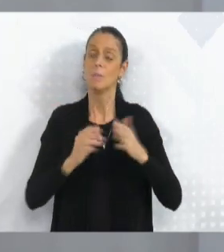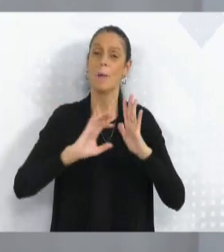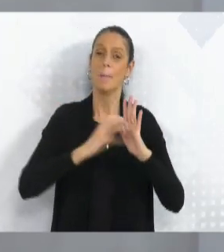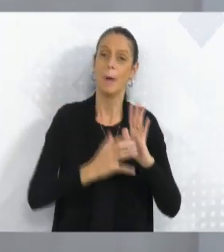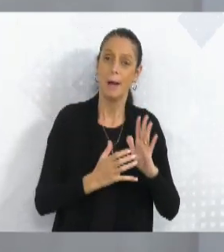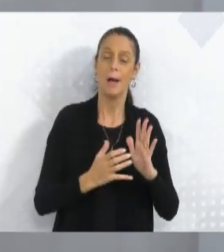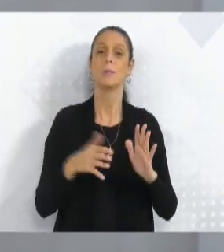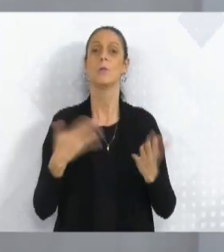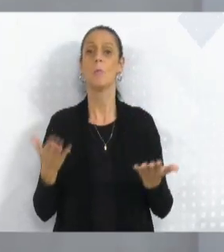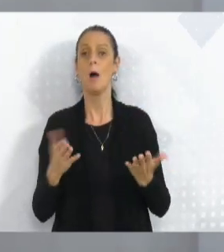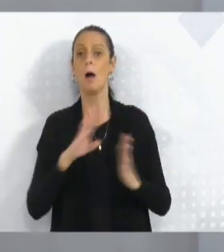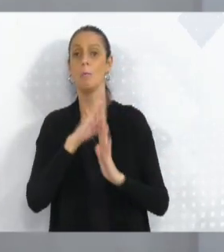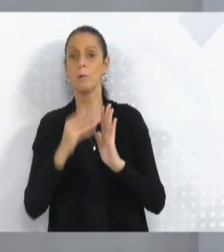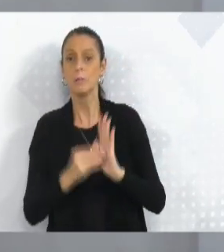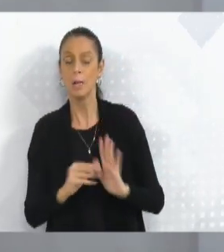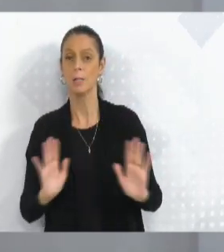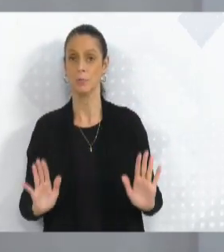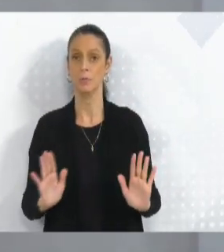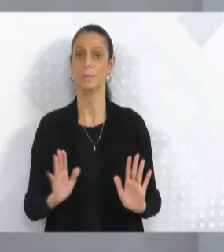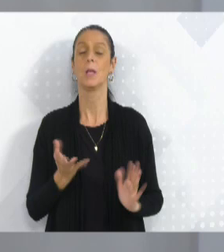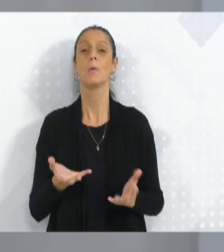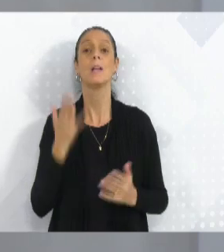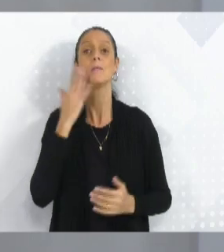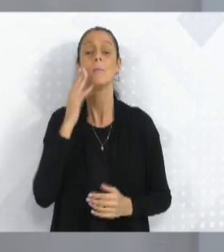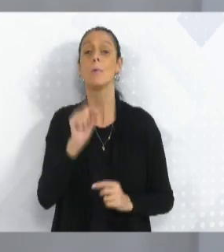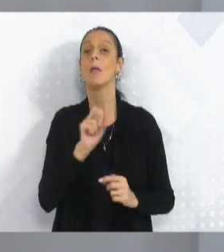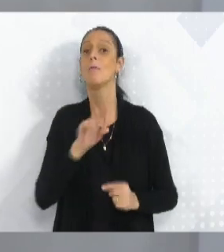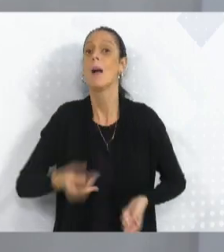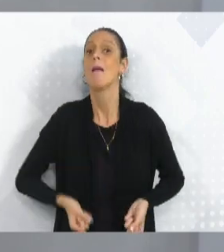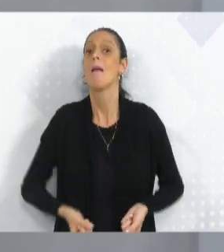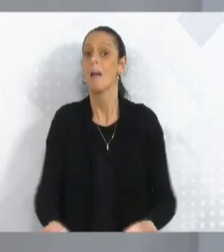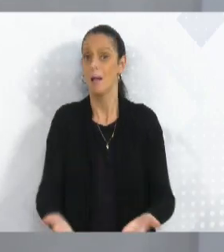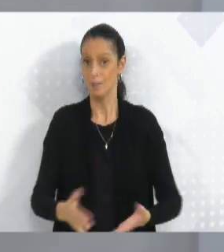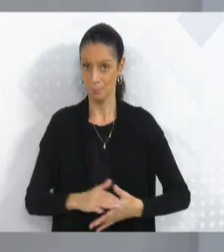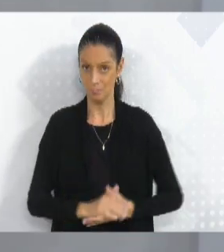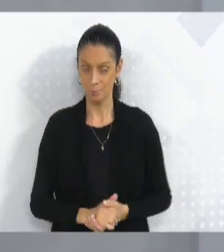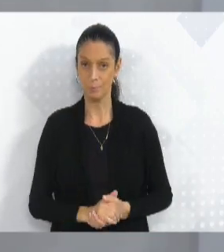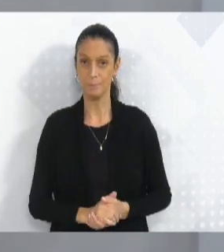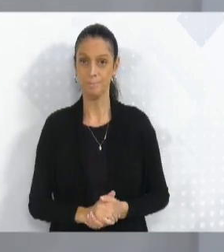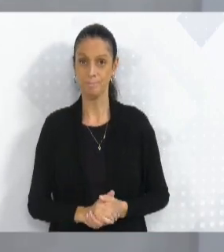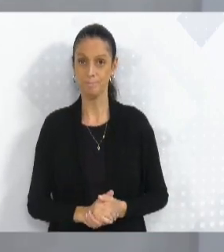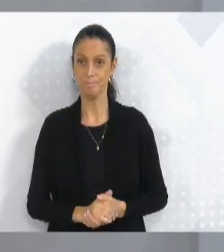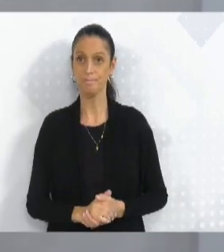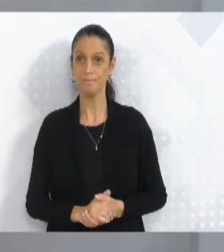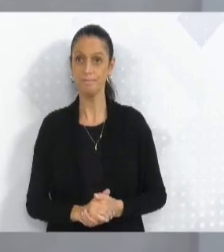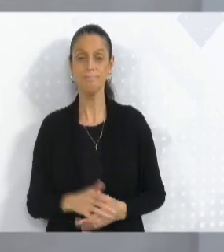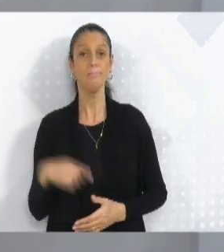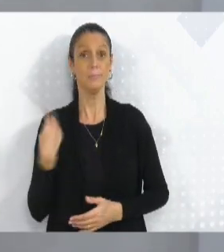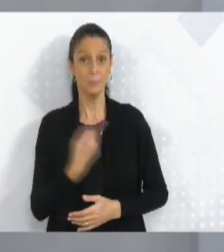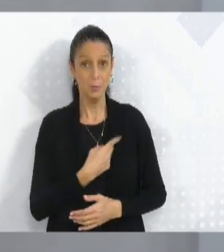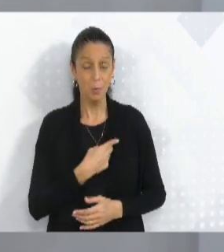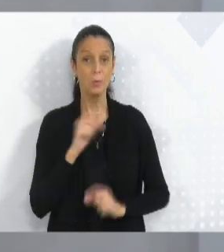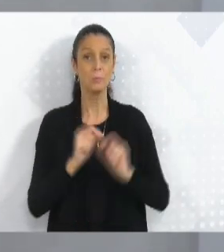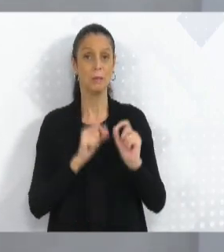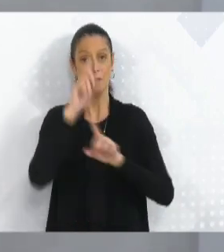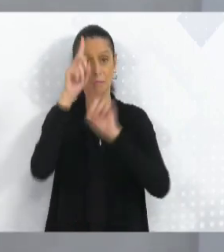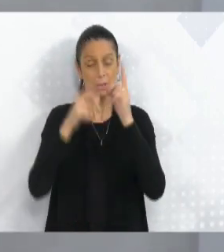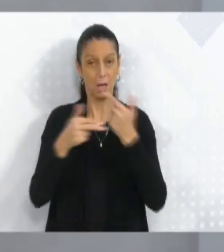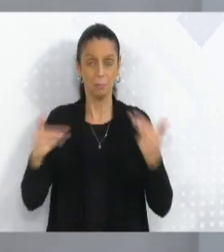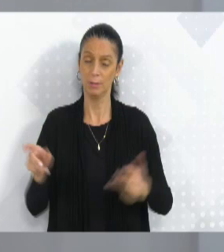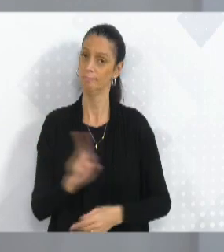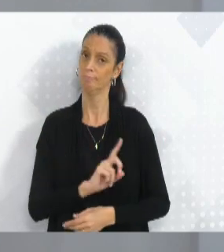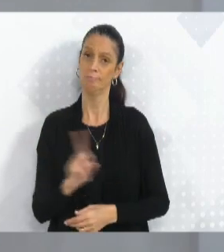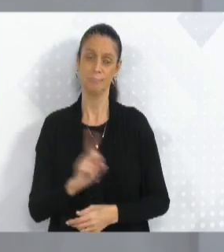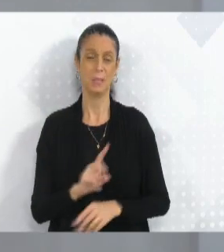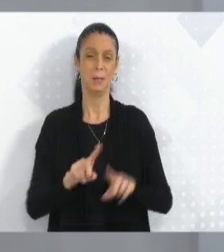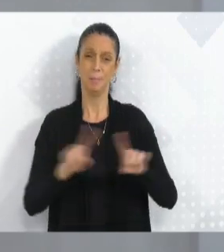de linha que tem a ser atuado eu quero saber o que vai ser gasto enfim ninguém aqui vai inventar a roda só não